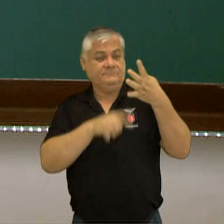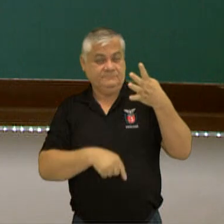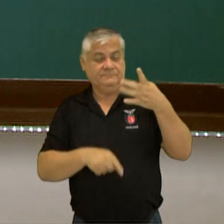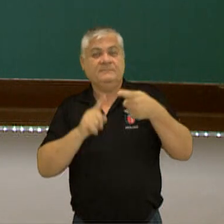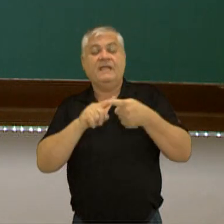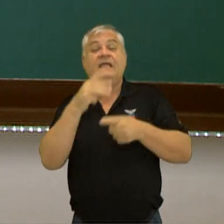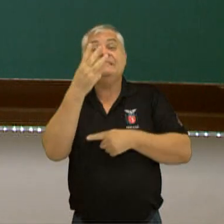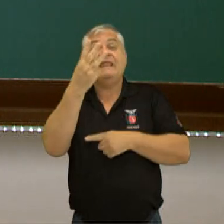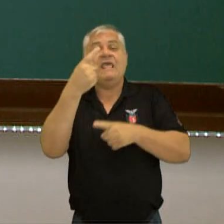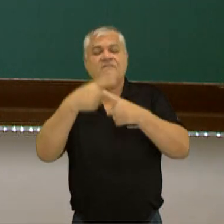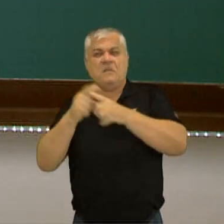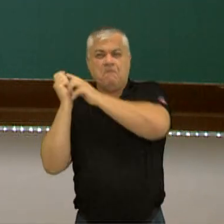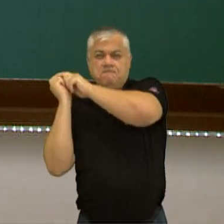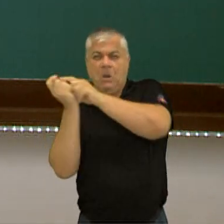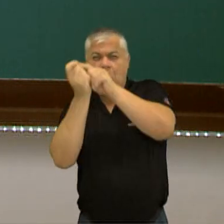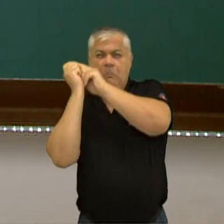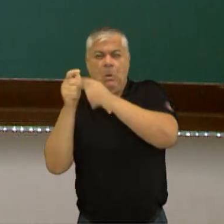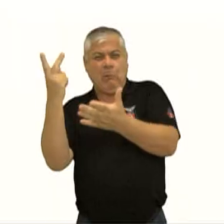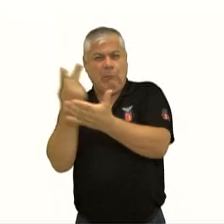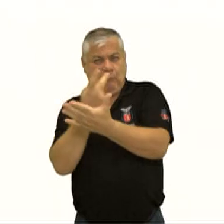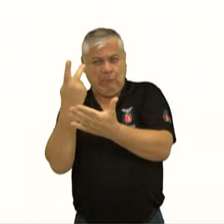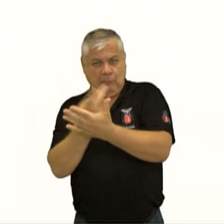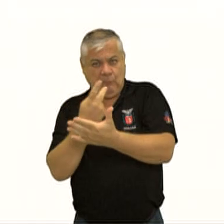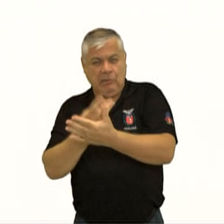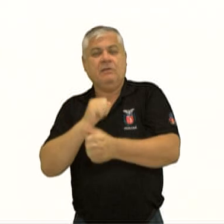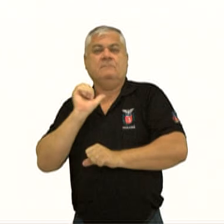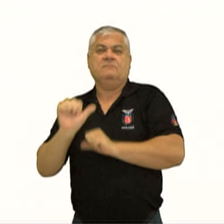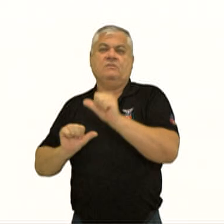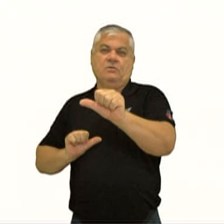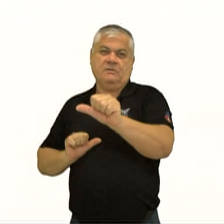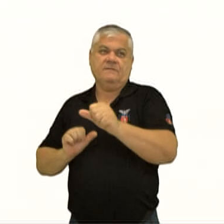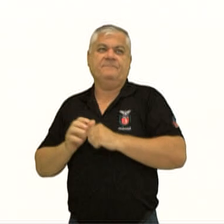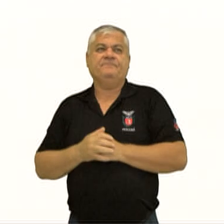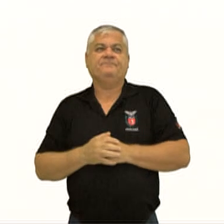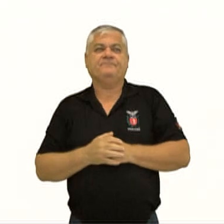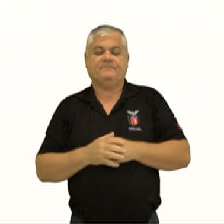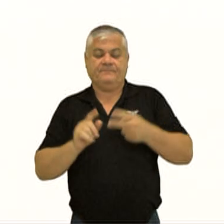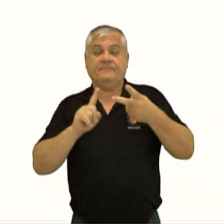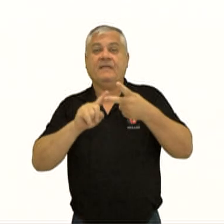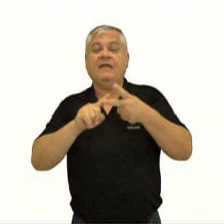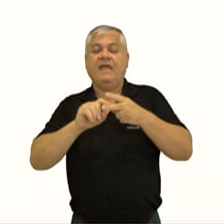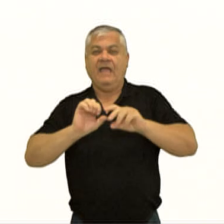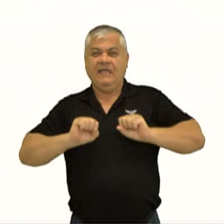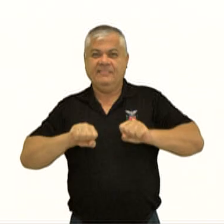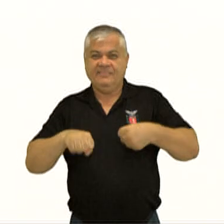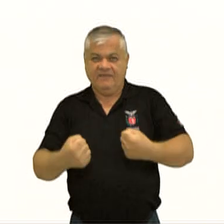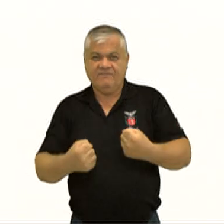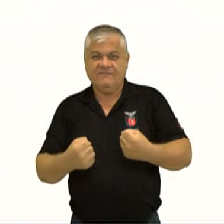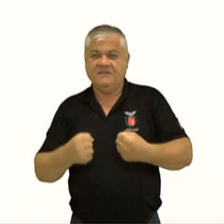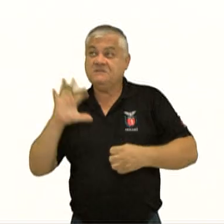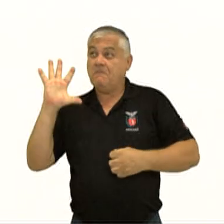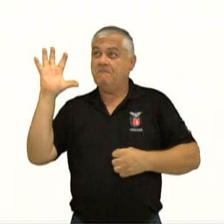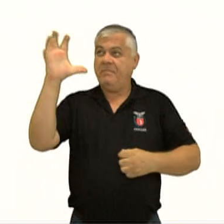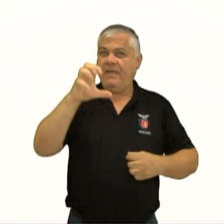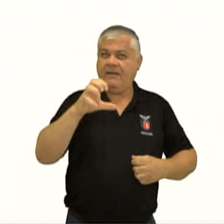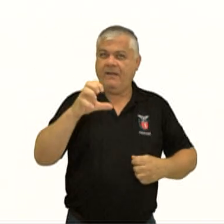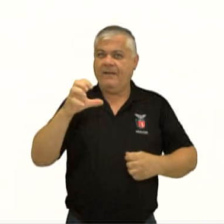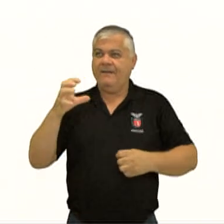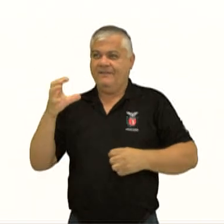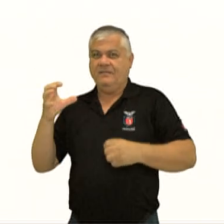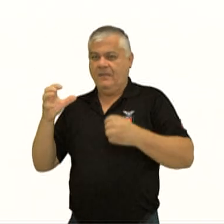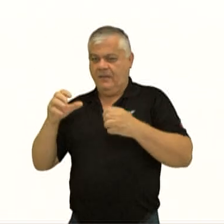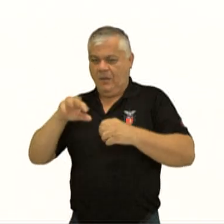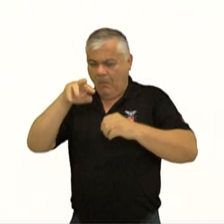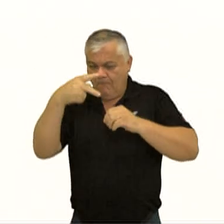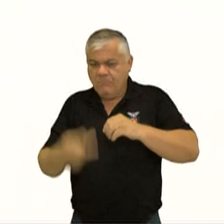rebatidas, que é o strike, que a professora falou agora há pouco. A defesa pega a bola rebatida no ar antes que toque o solo, que